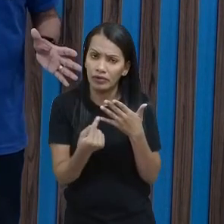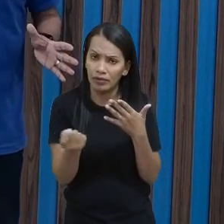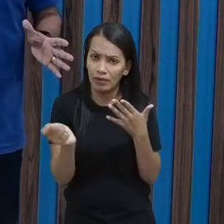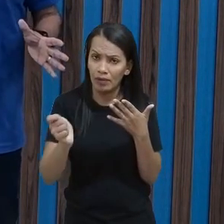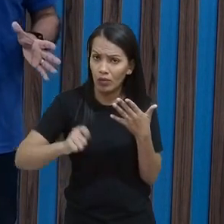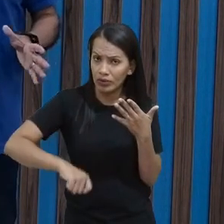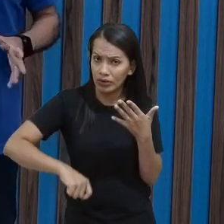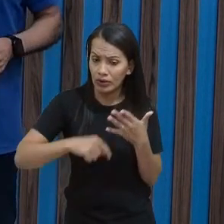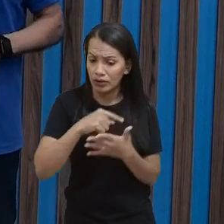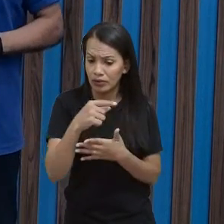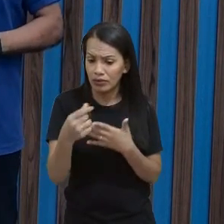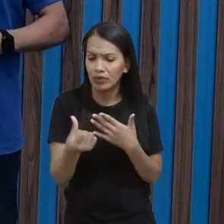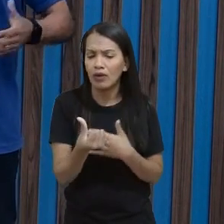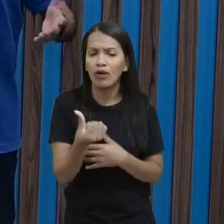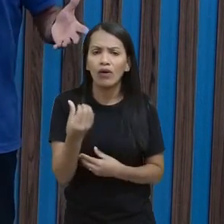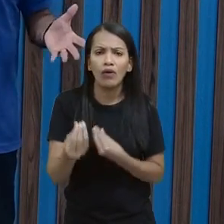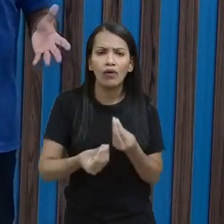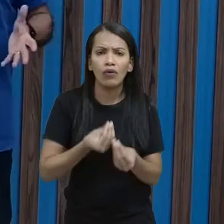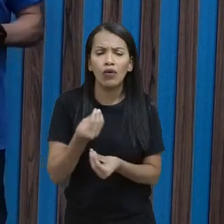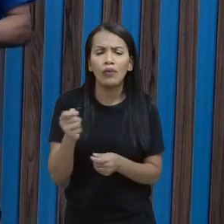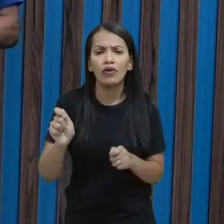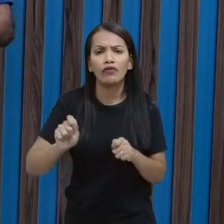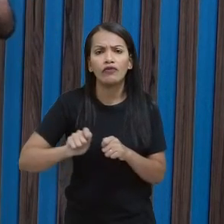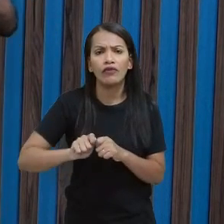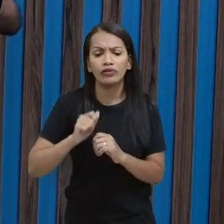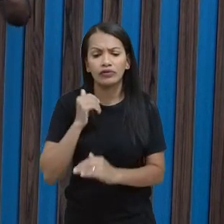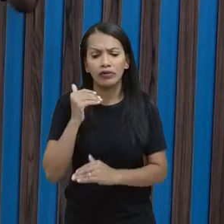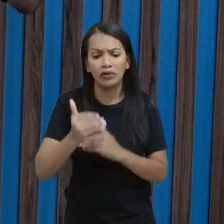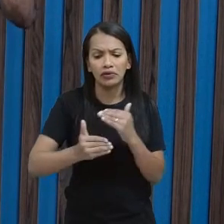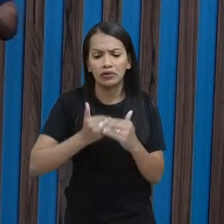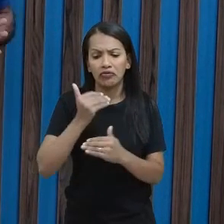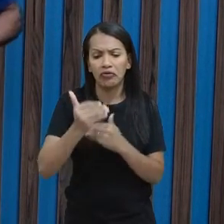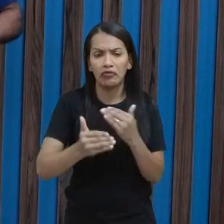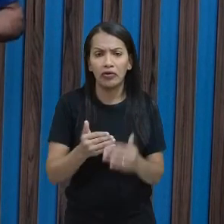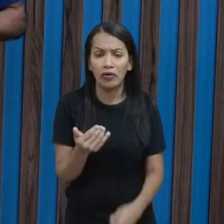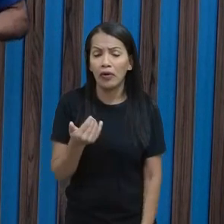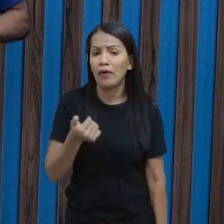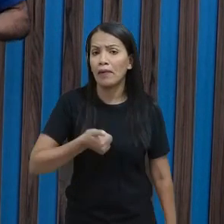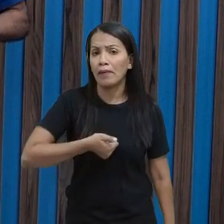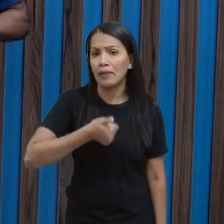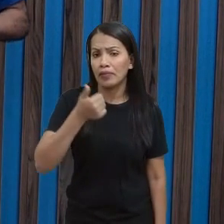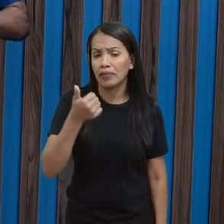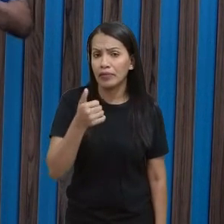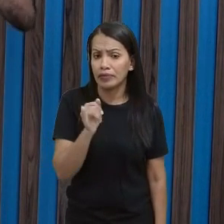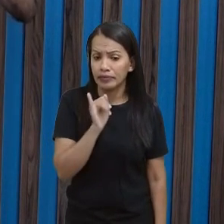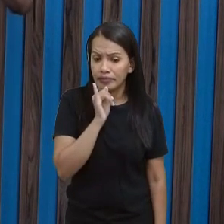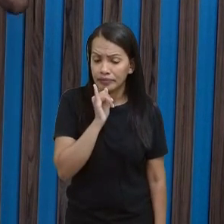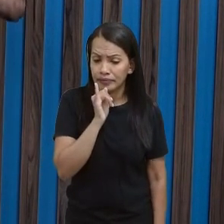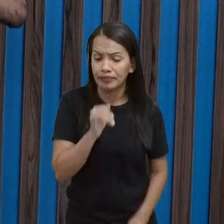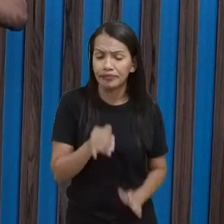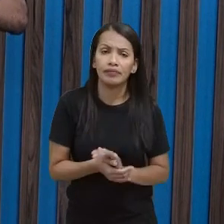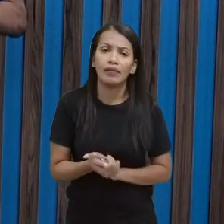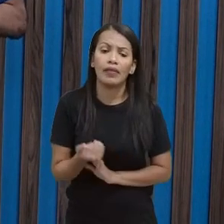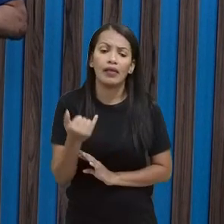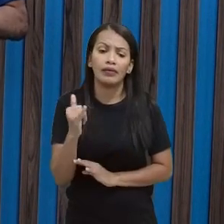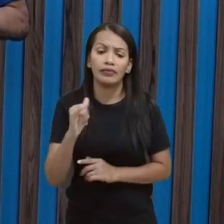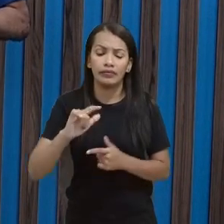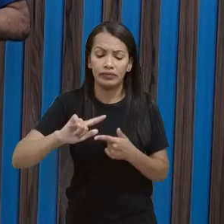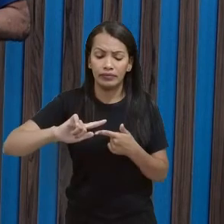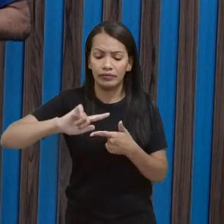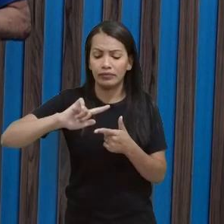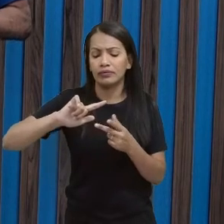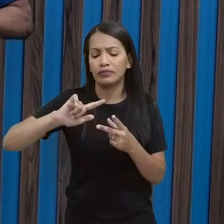fórmulas. Tá, Ricardinho, mas como é que eu aplico e como é que eu vou desenvolver? Vou botar o primeiro problema aí para vocês, ó. Se eu tenho esse triângulo retângulo